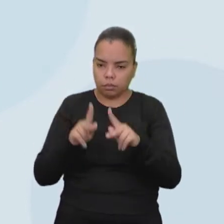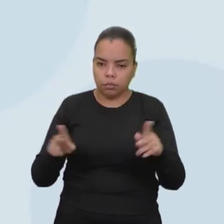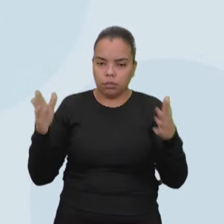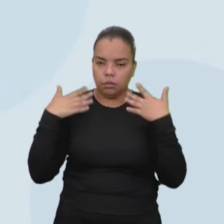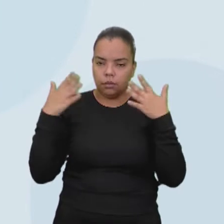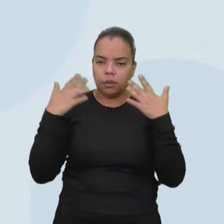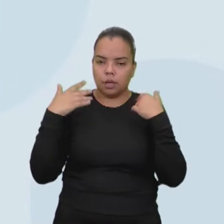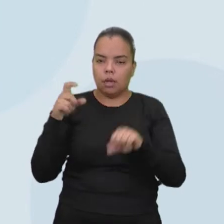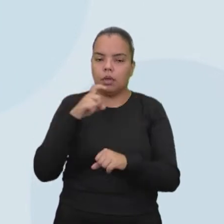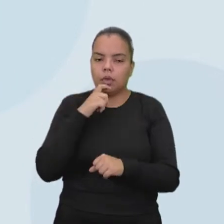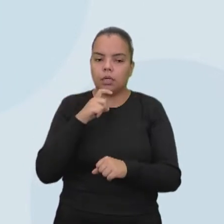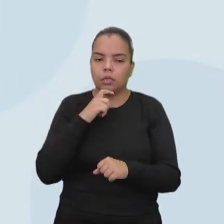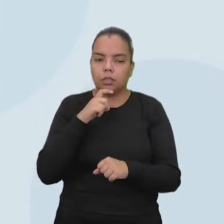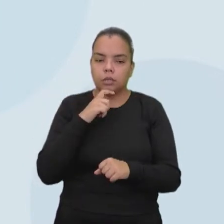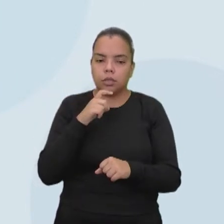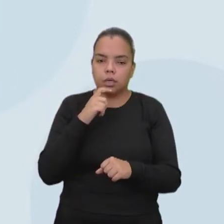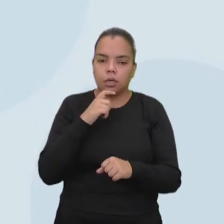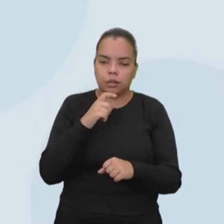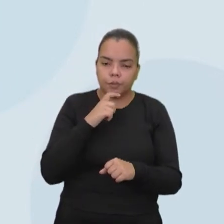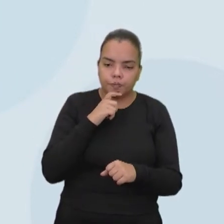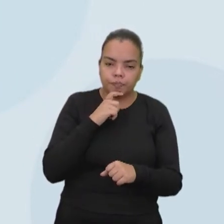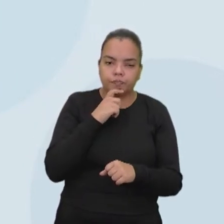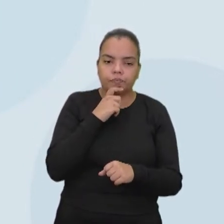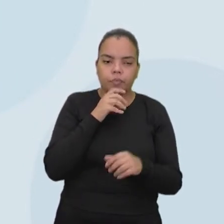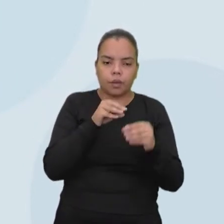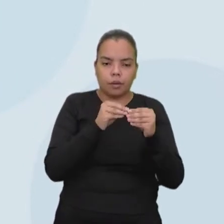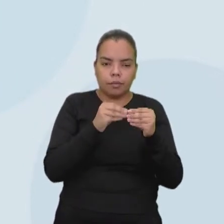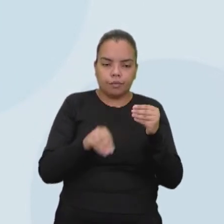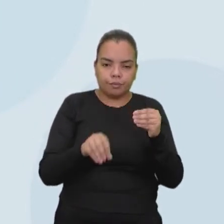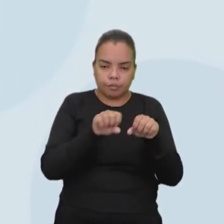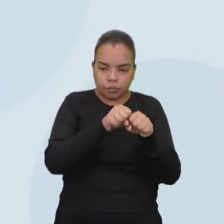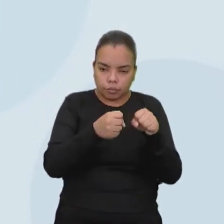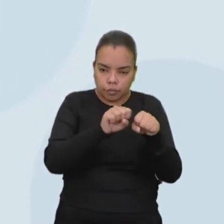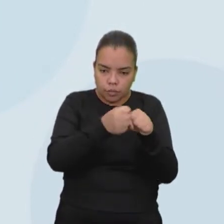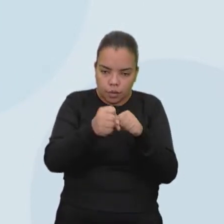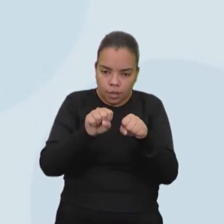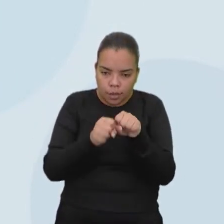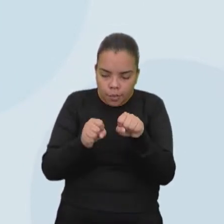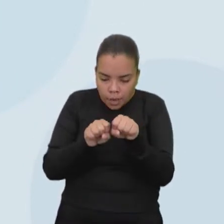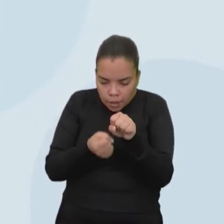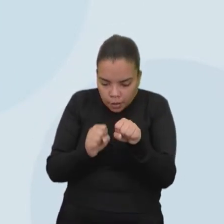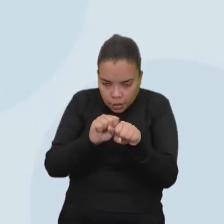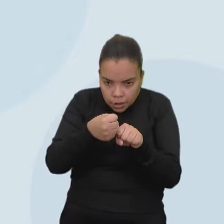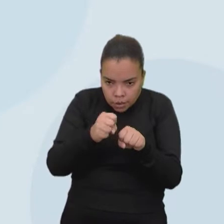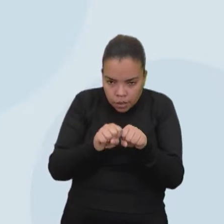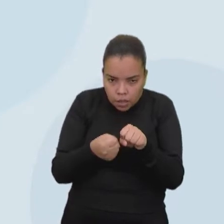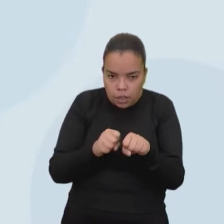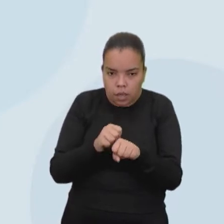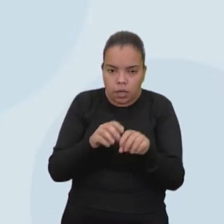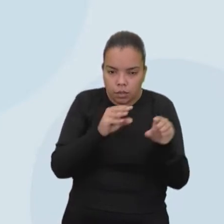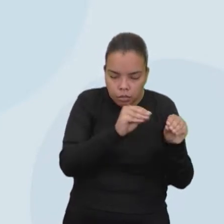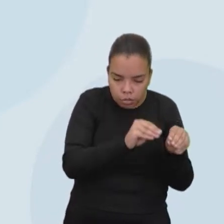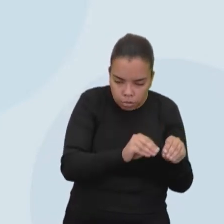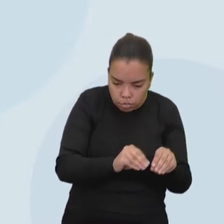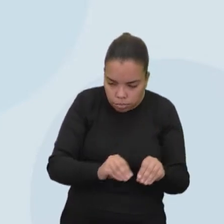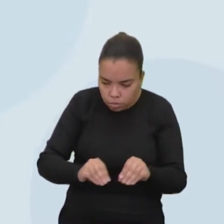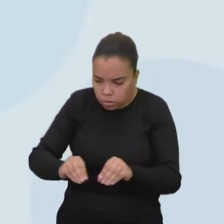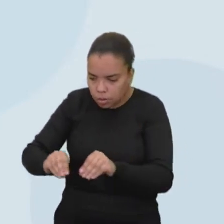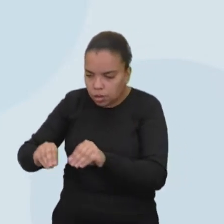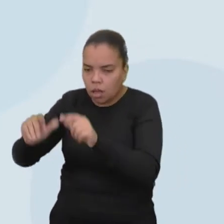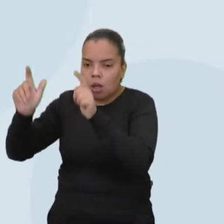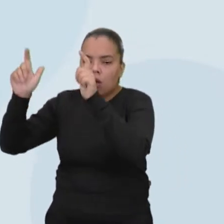calor e gelo vão fragmentando as rochas e os pedaços que se soltam são transportados para